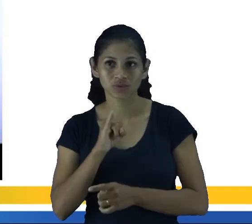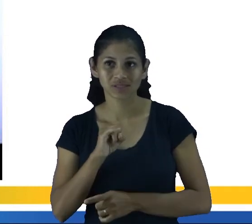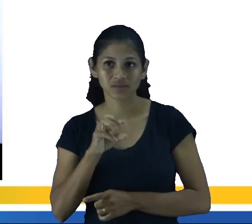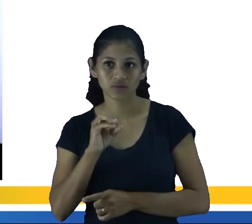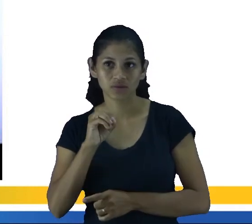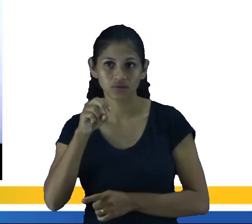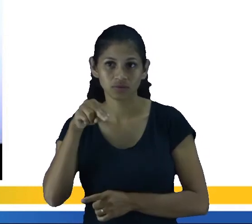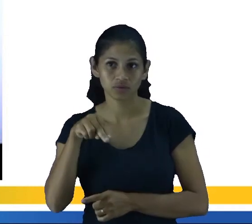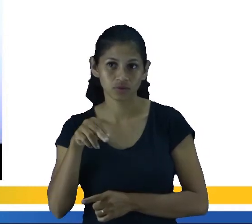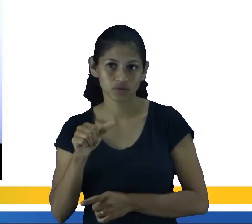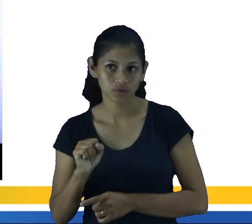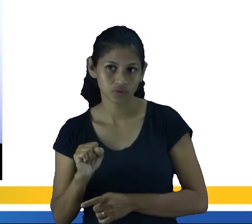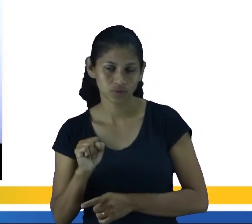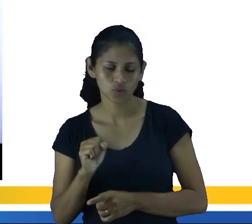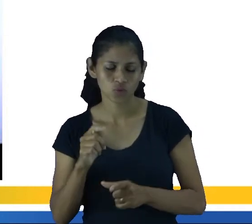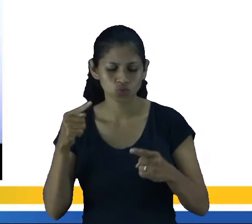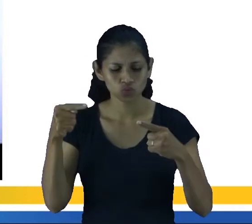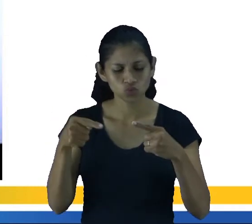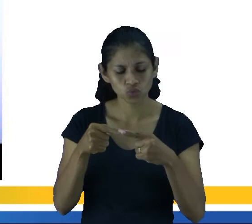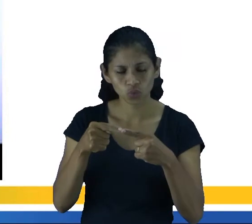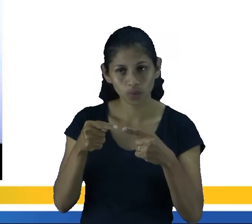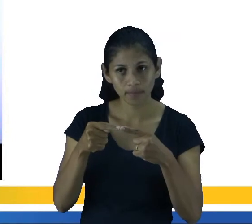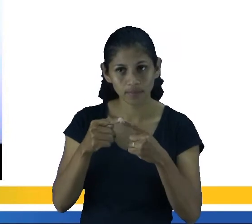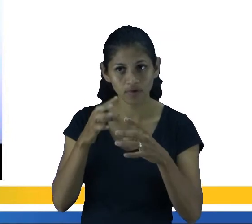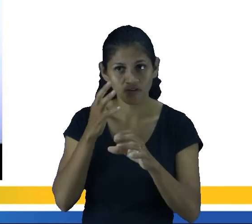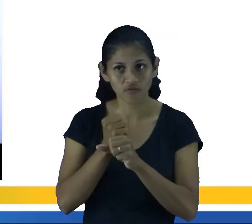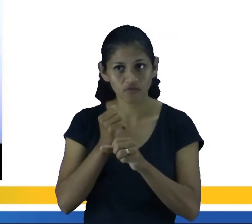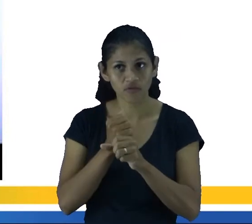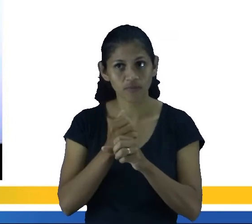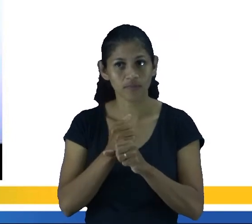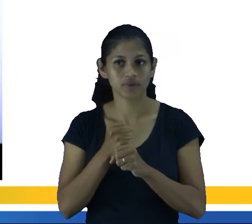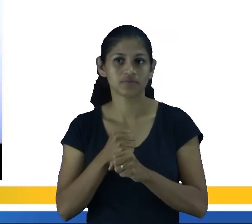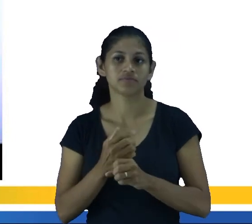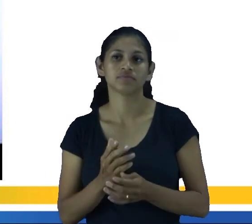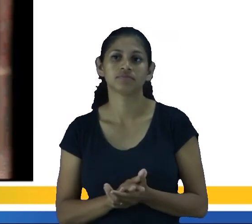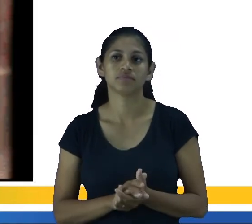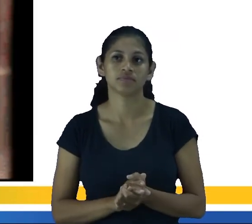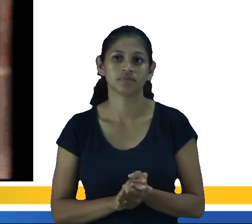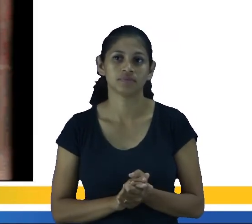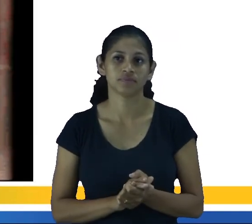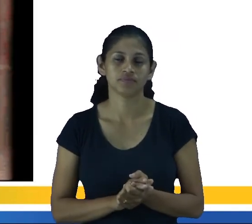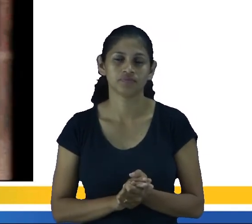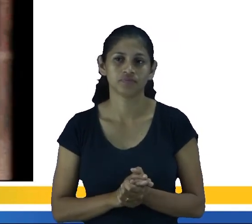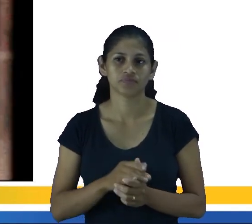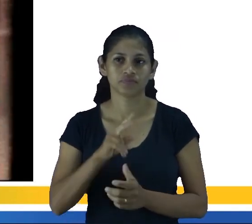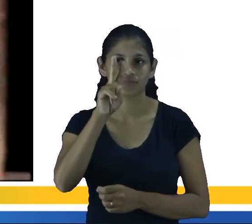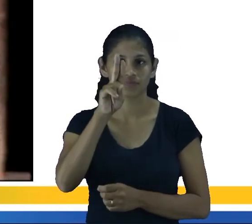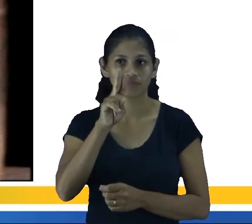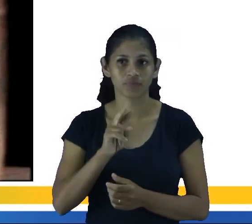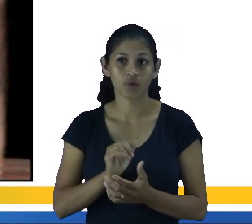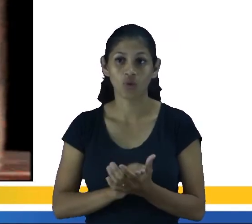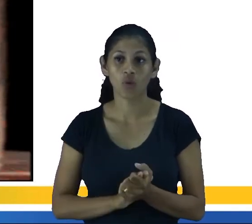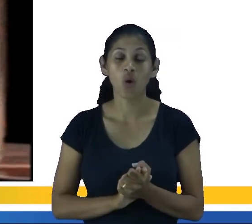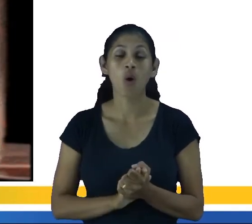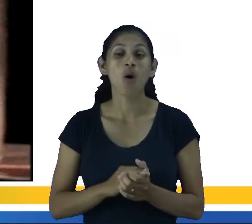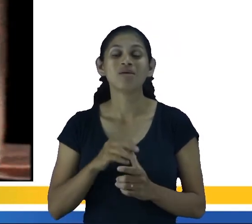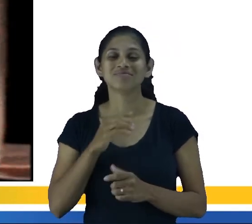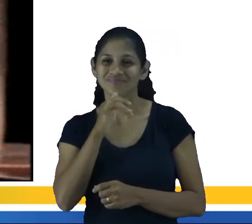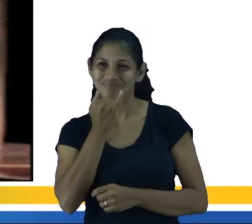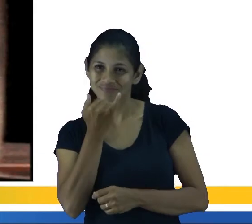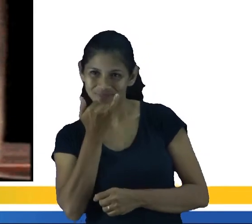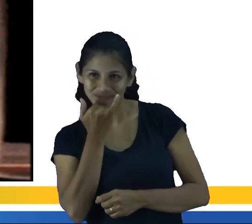solução aquosa vão se combinar para formar ali esse precipitado. Então vamos ver aqui essa tabelinha. Ah, não, vamos primeiro ver aqui a